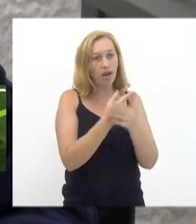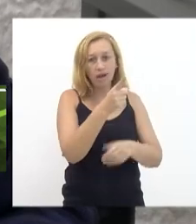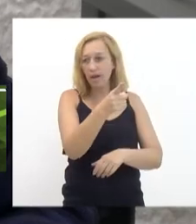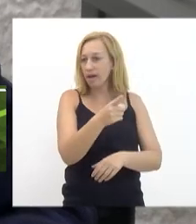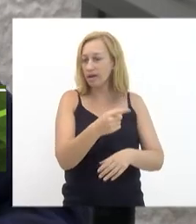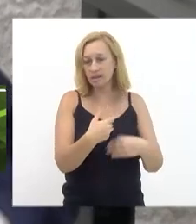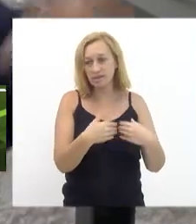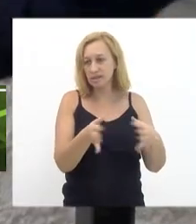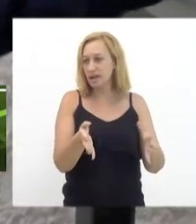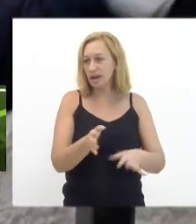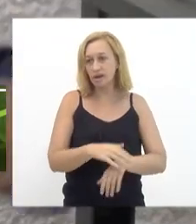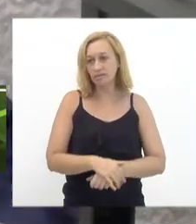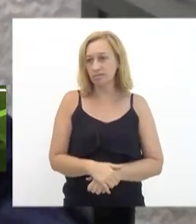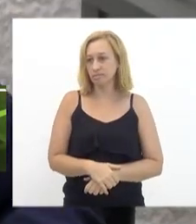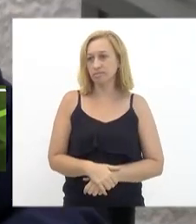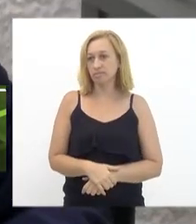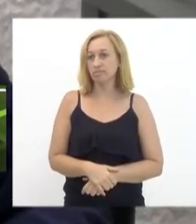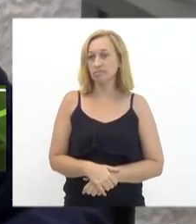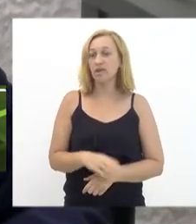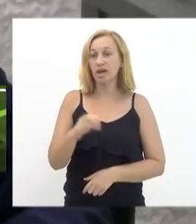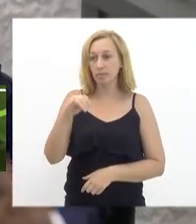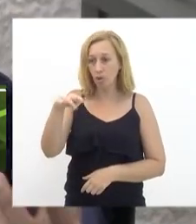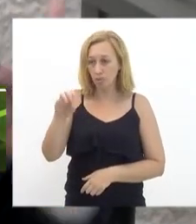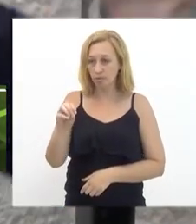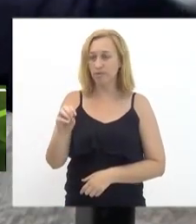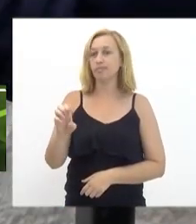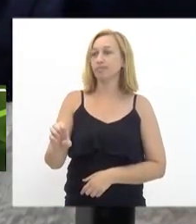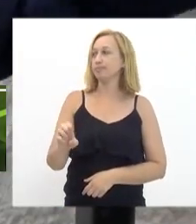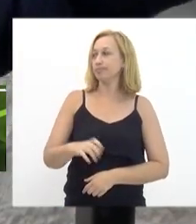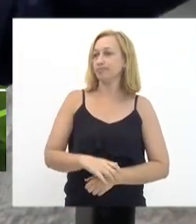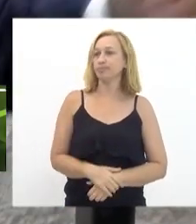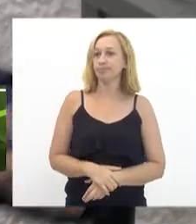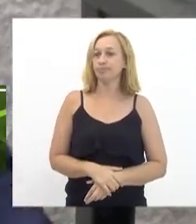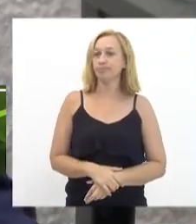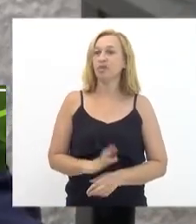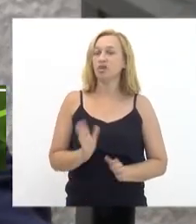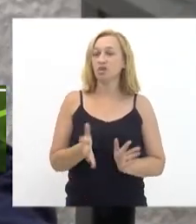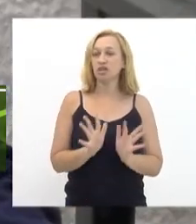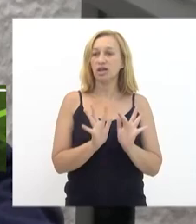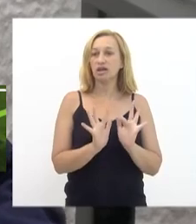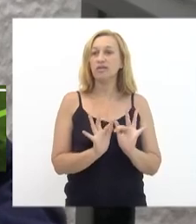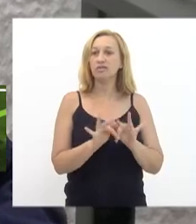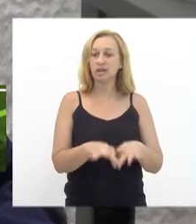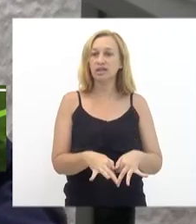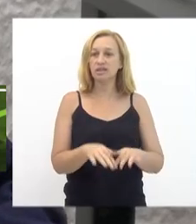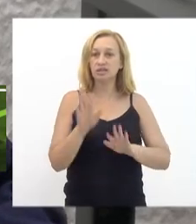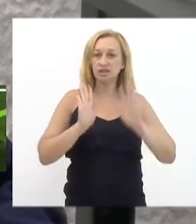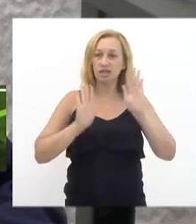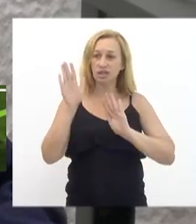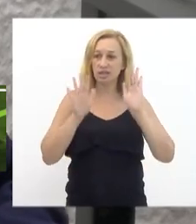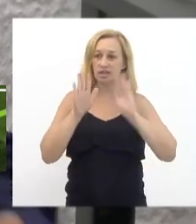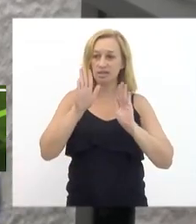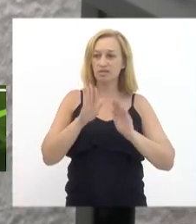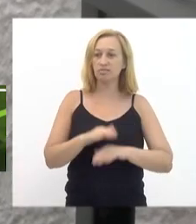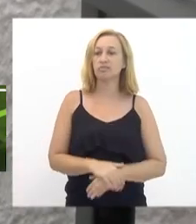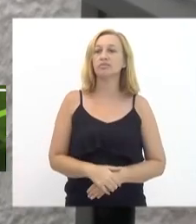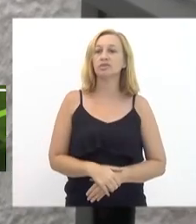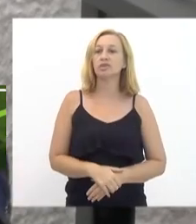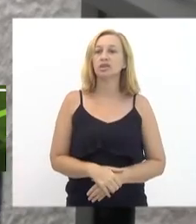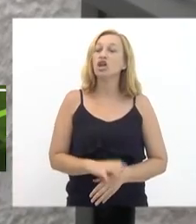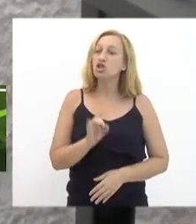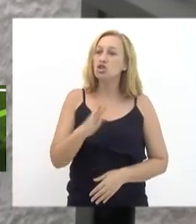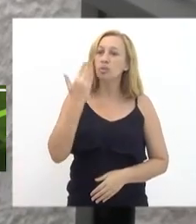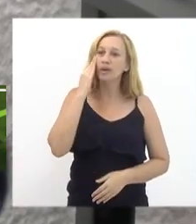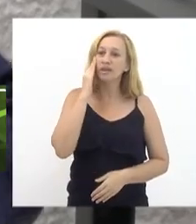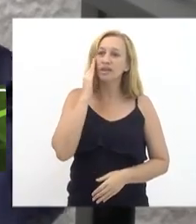executar não é sempre é aí mano já vai conseguir tá terminando de ali citado já então é só